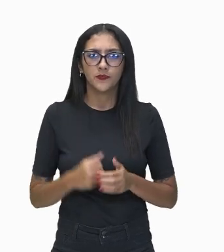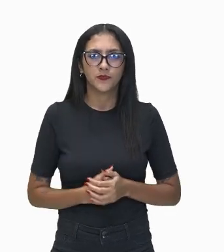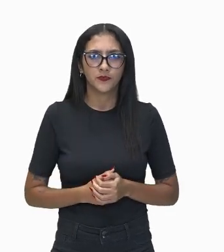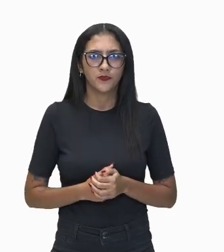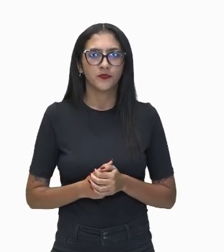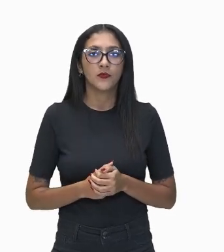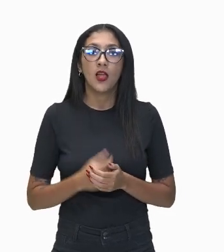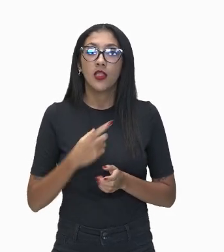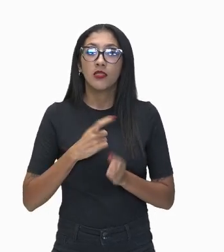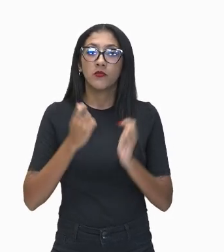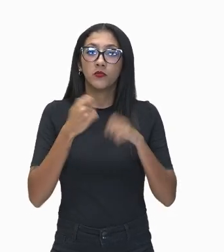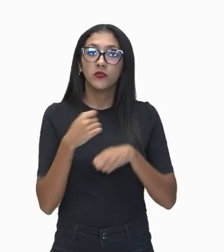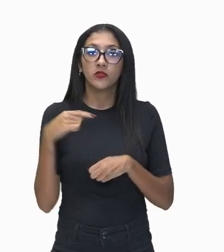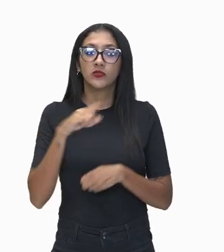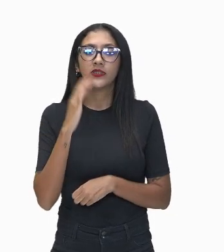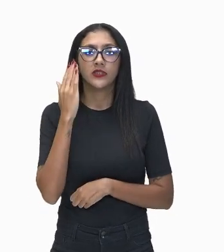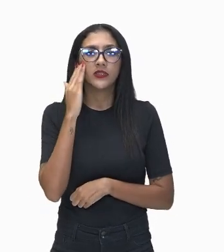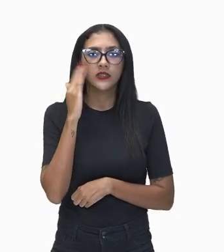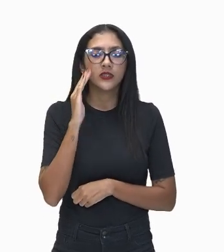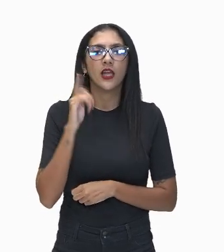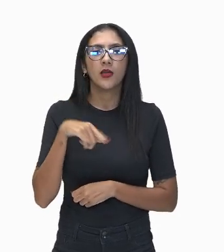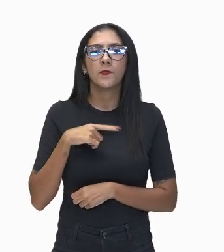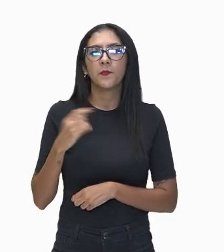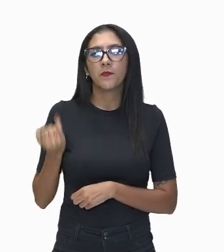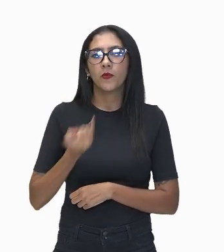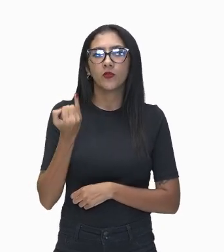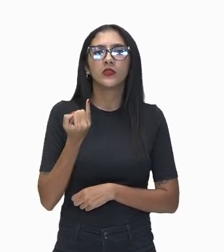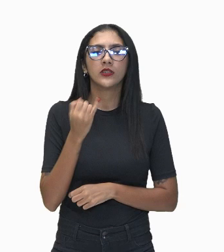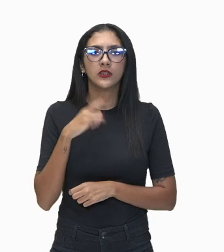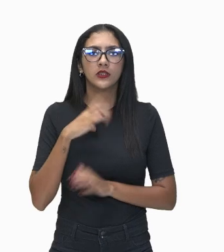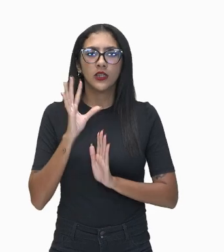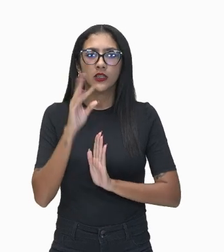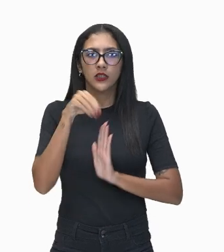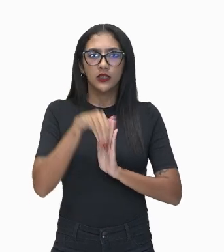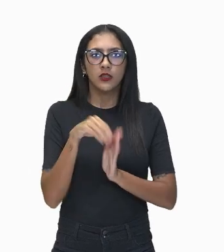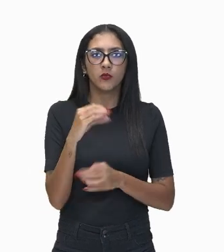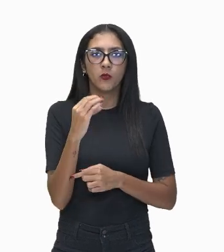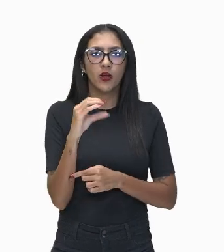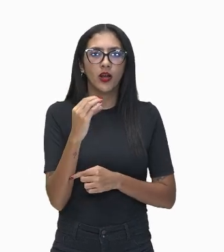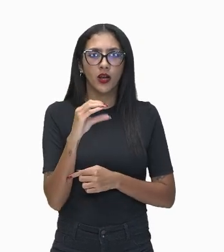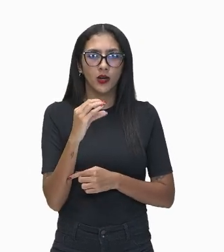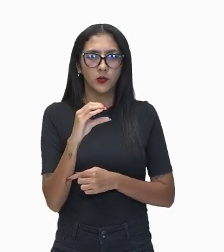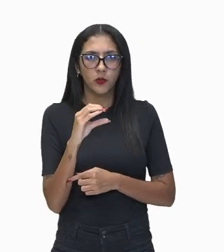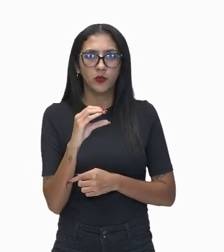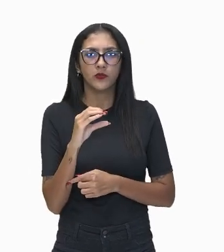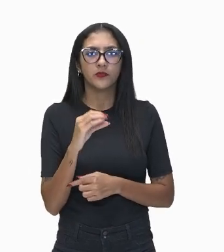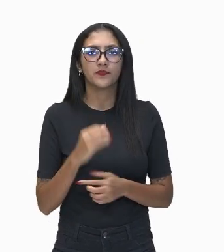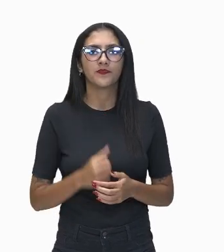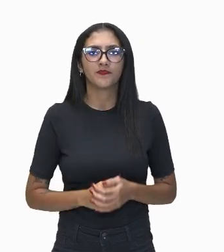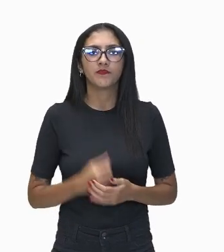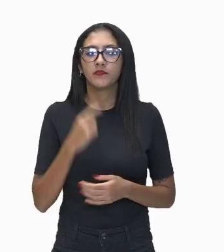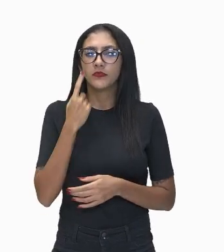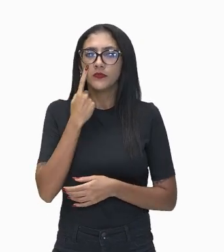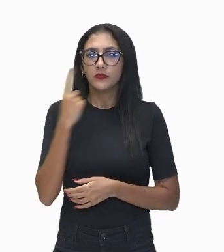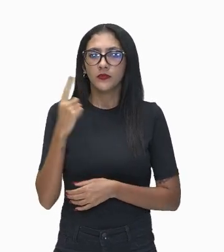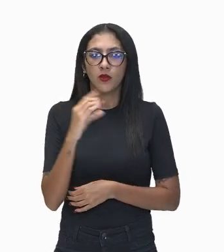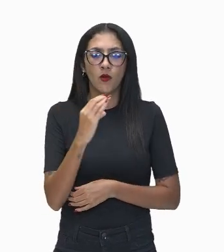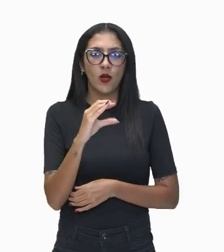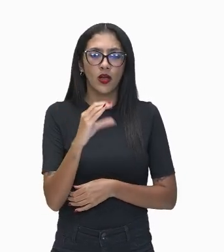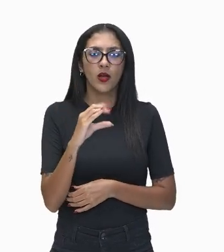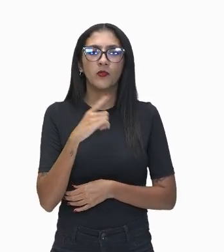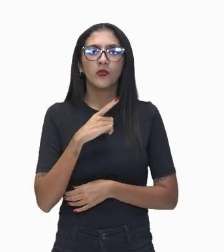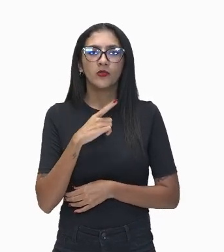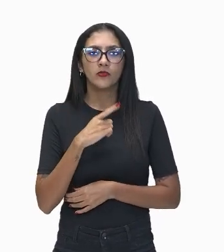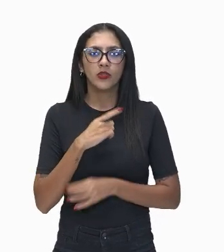ter isomeria óptica, é importante ter um carbono quiral. E o que é um carbono quiral? É esse carbono que tem 4